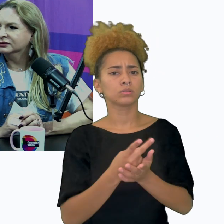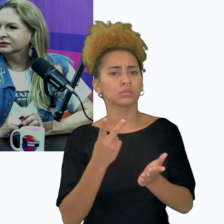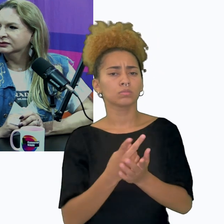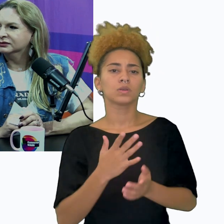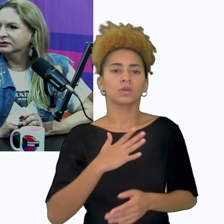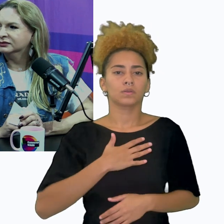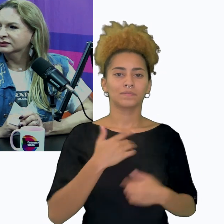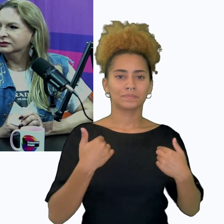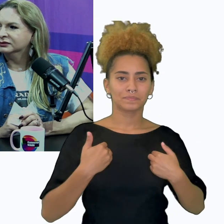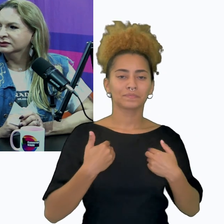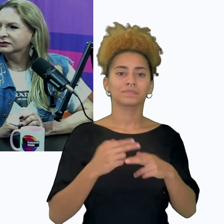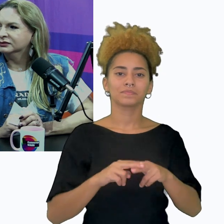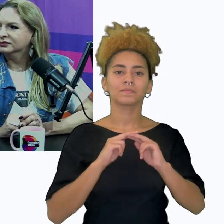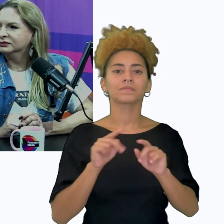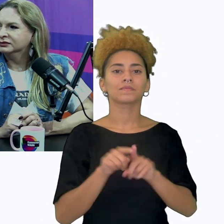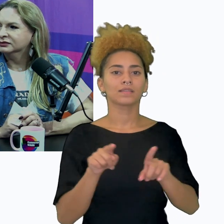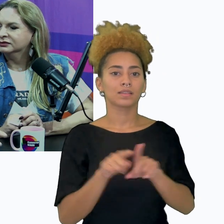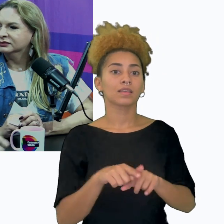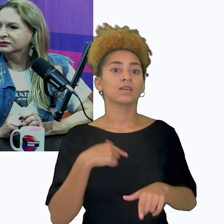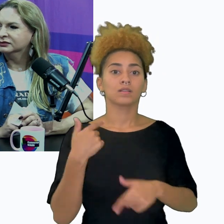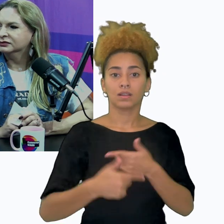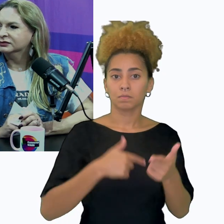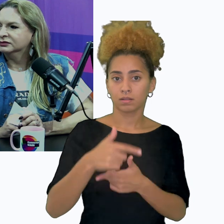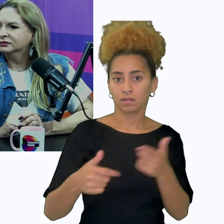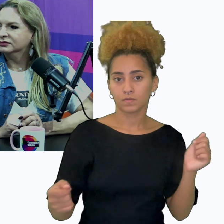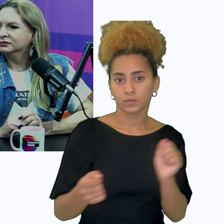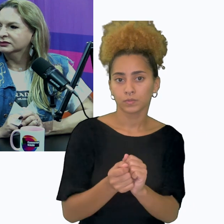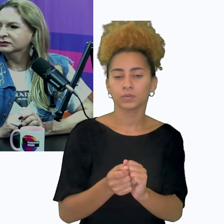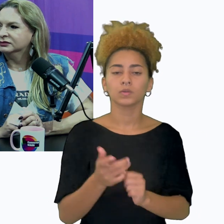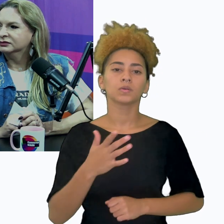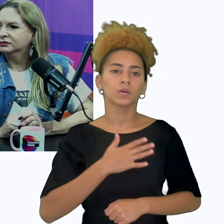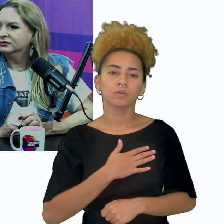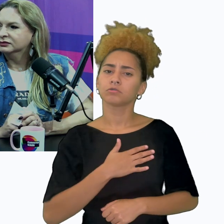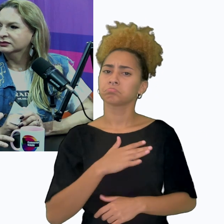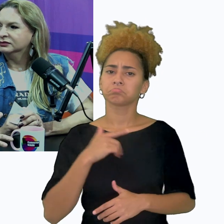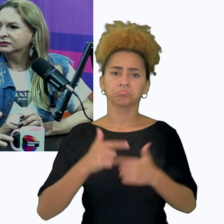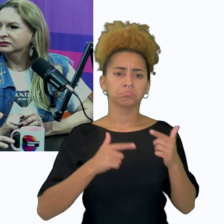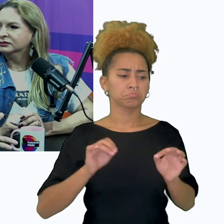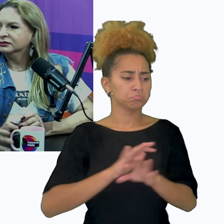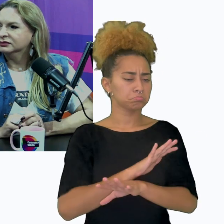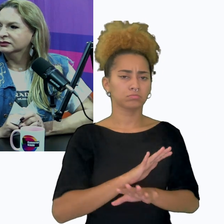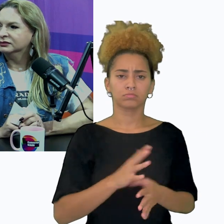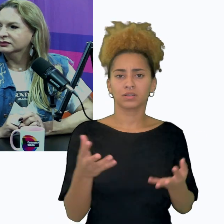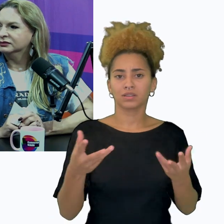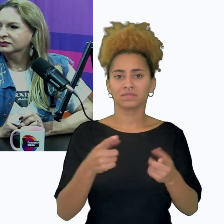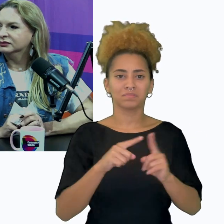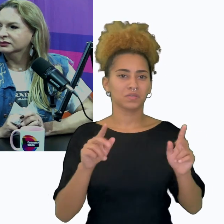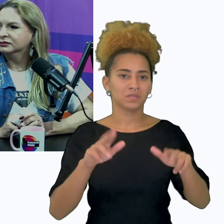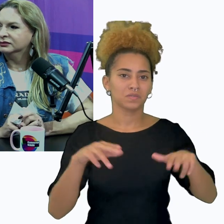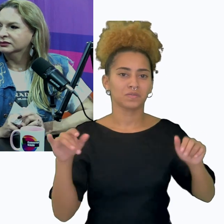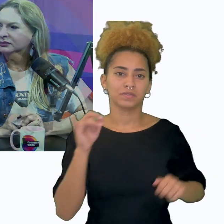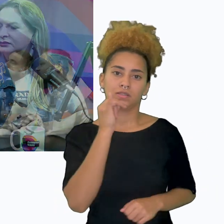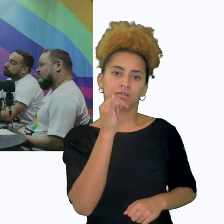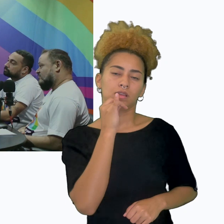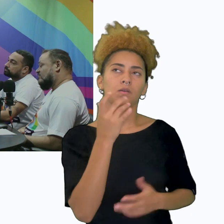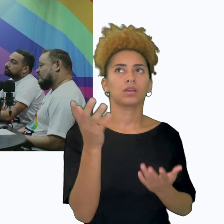sempre gostava muito de mim. Então eu fui uma referência da boate dele. Eu trabalhava para ele, gostava do que eu fazia, era muito bacana. Mas